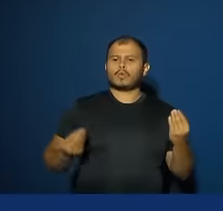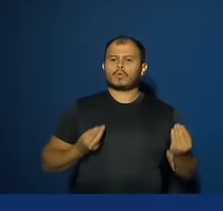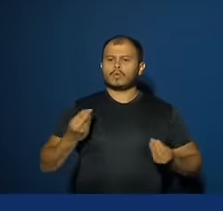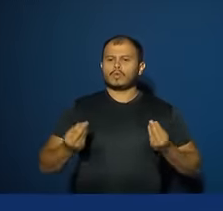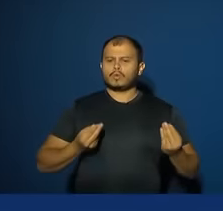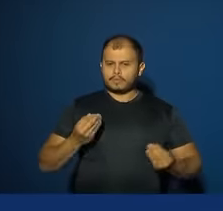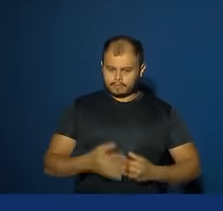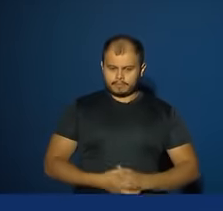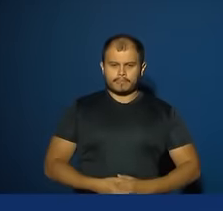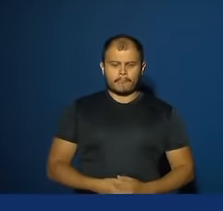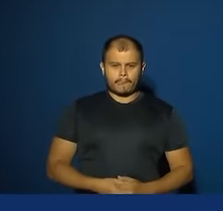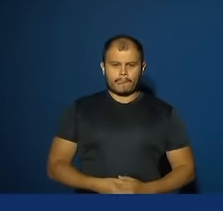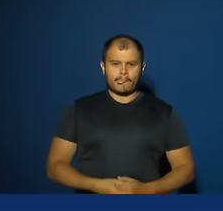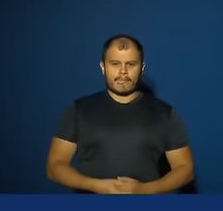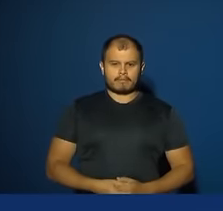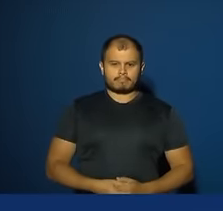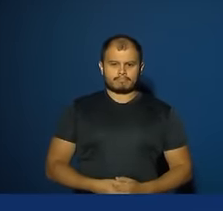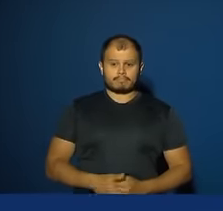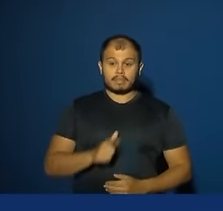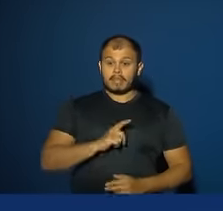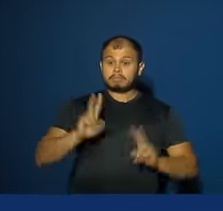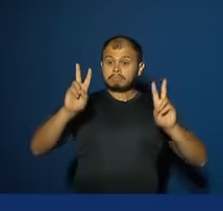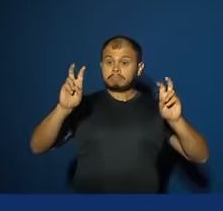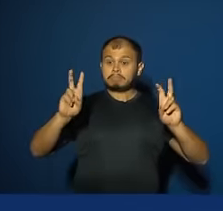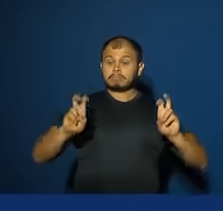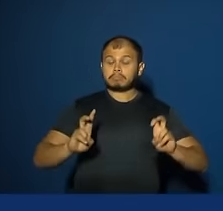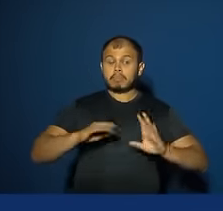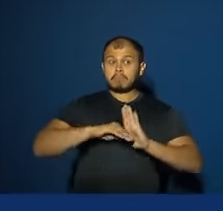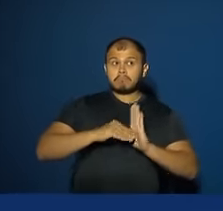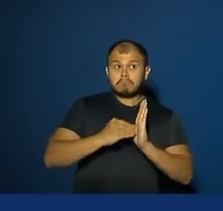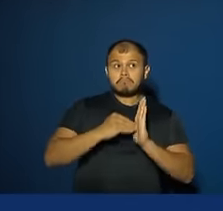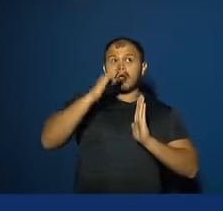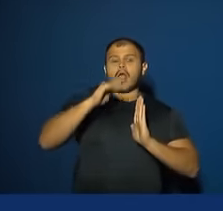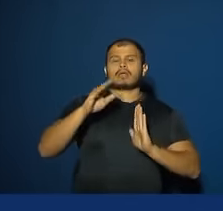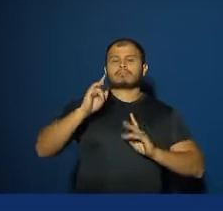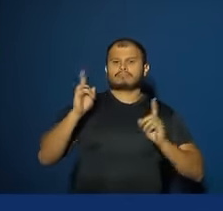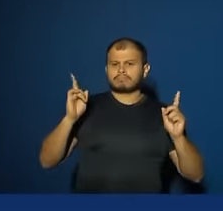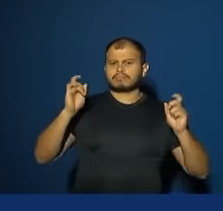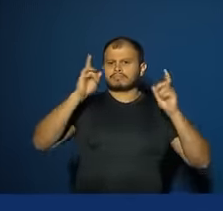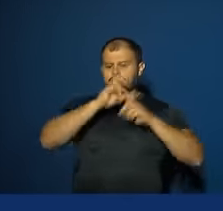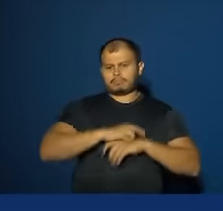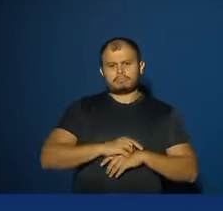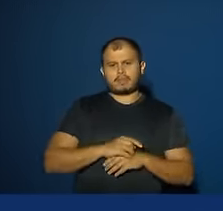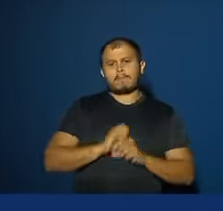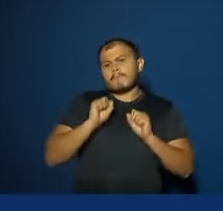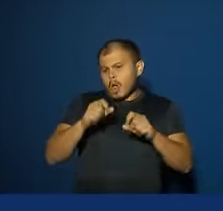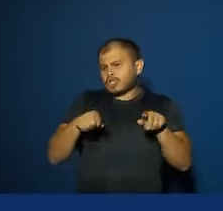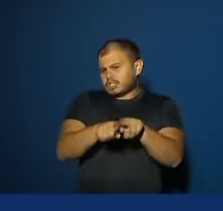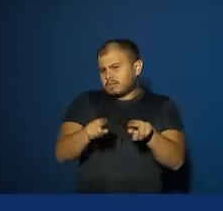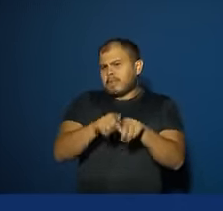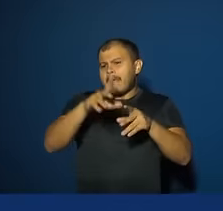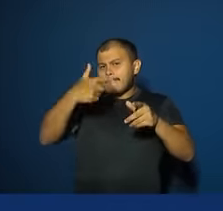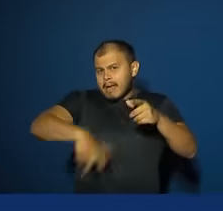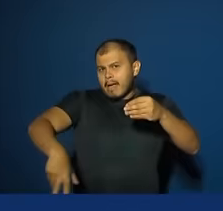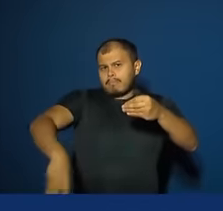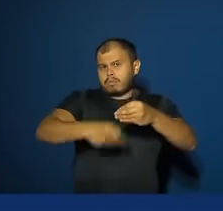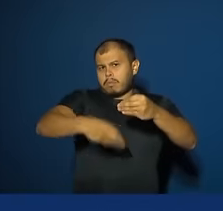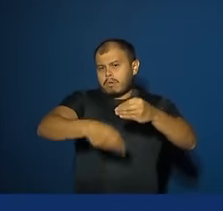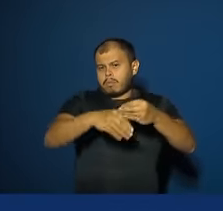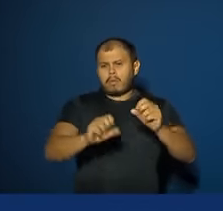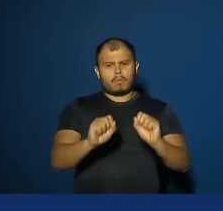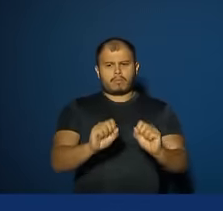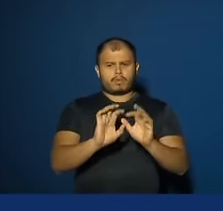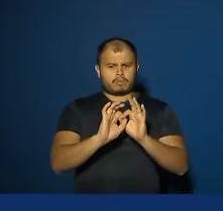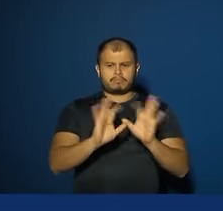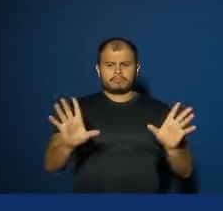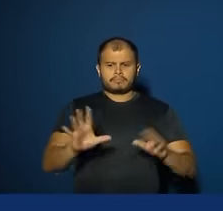mais eh que nos preocupam mais mais de perto independentemente do que você quiser também ampliar em termos de pauta